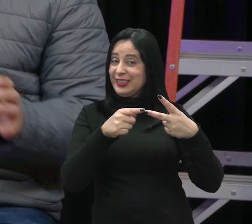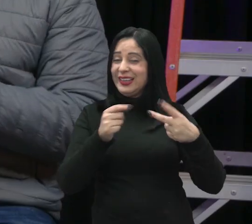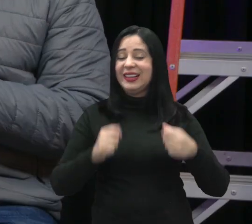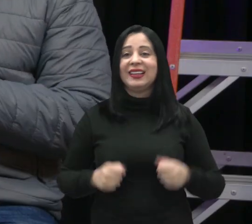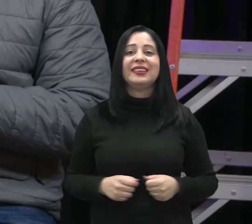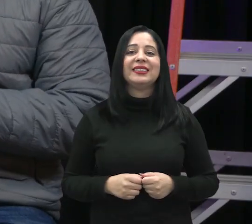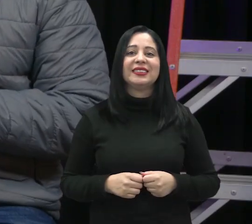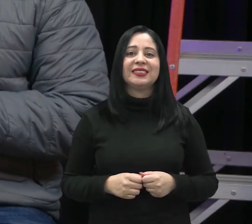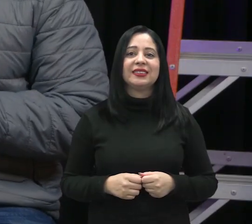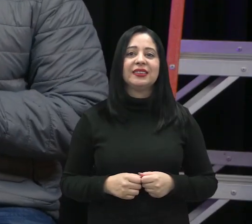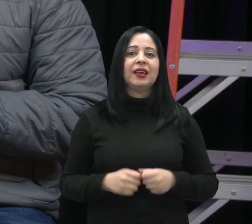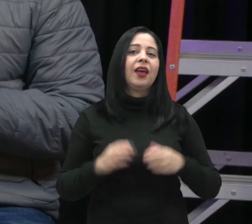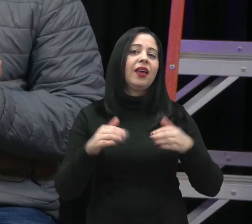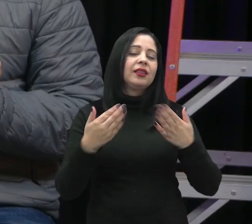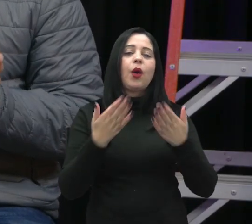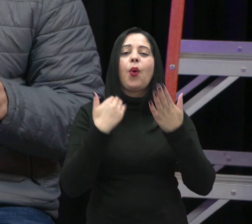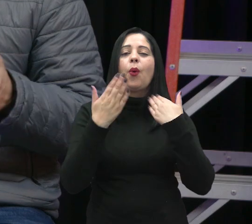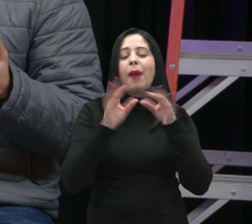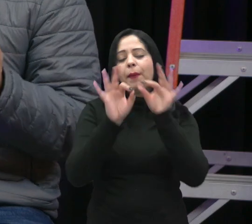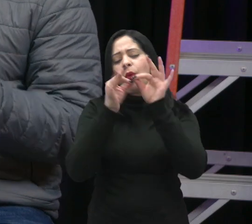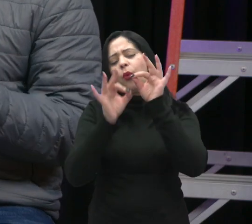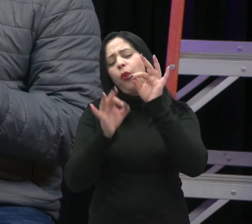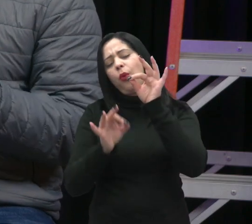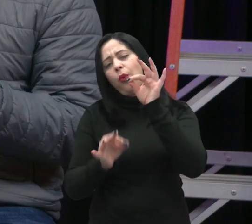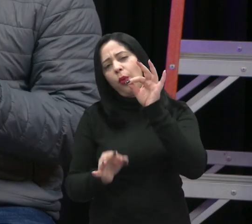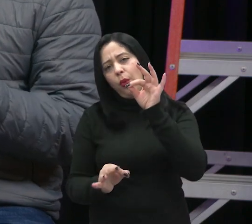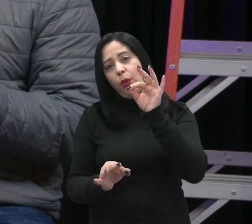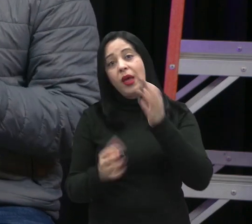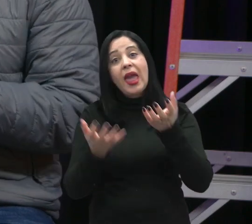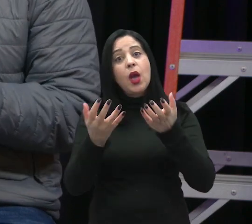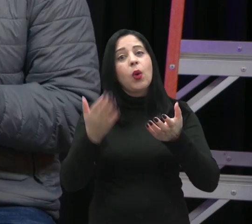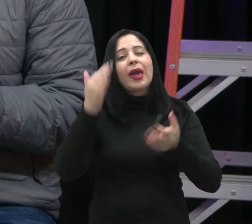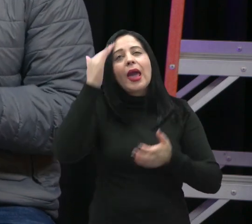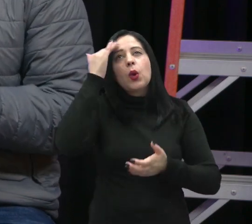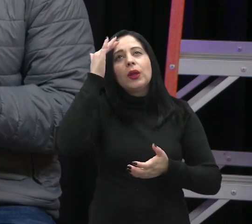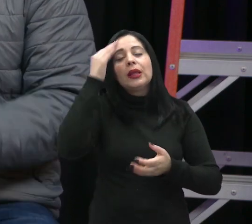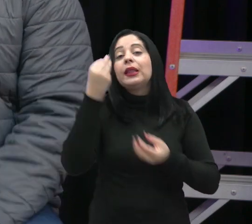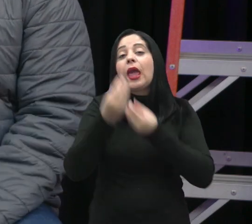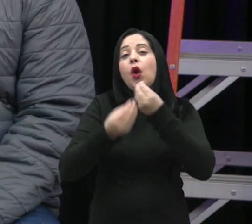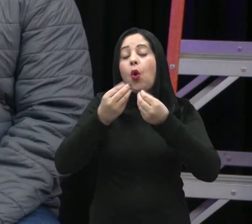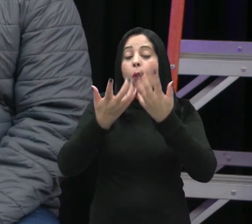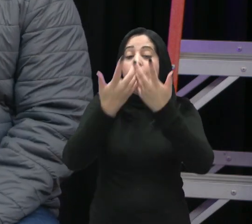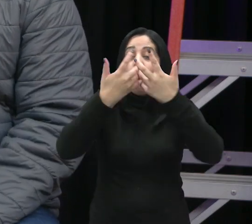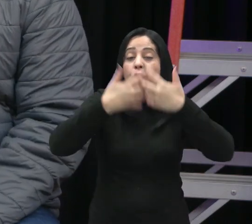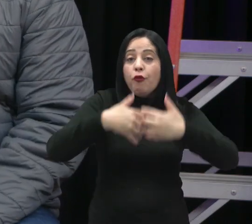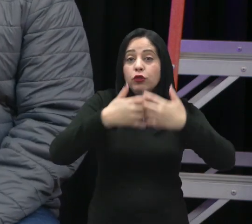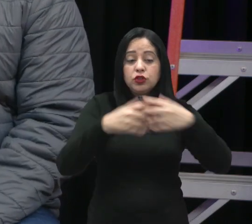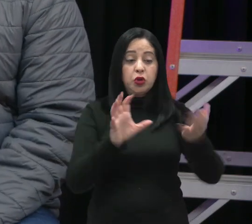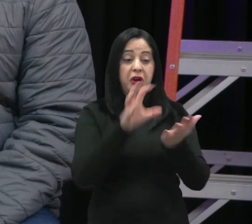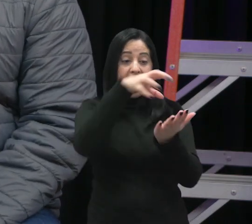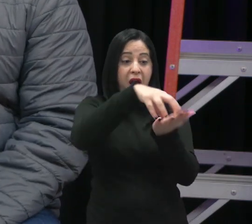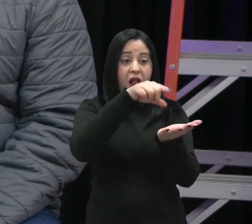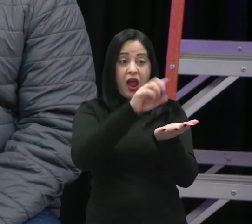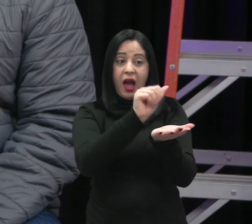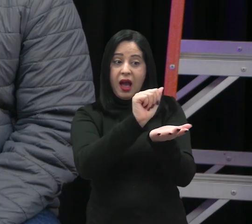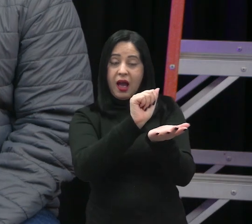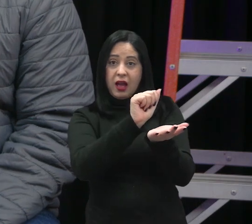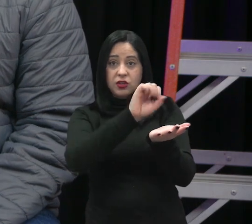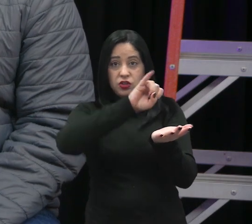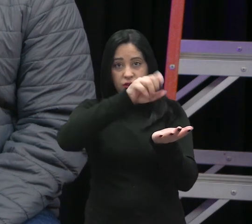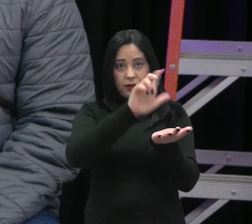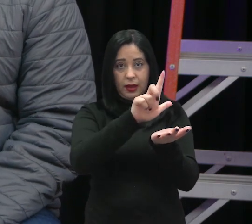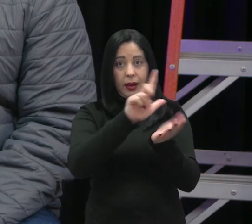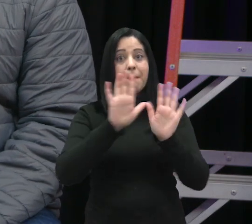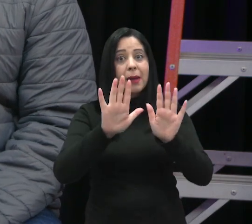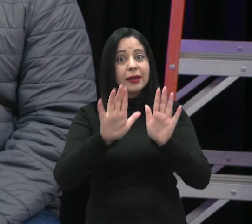Bom, pessoal, esse papo ainda vai render muito. A gente ainda quer entender, né? Como é que funciona, de fato, a Academia Joseense de Letras. Mas agora a gente vai ter que